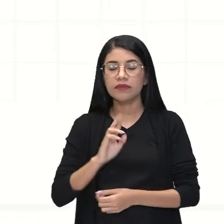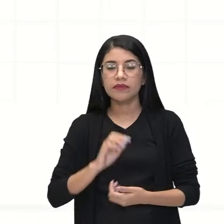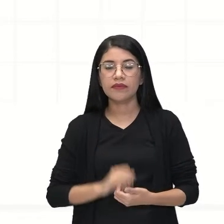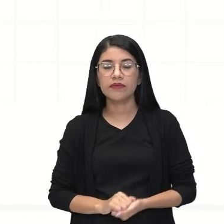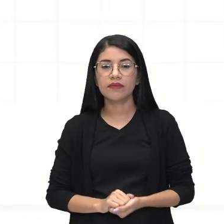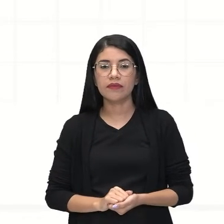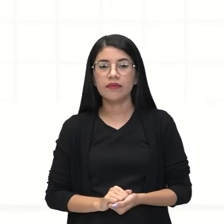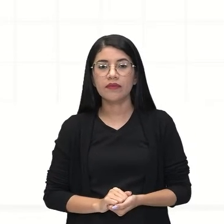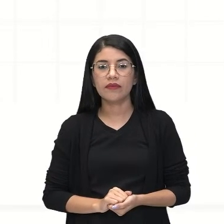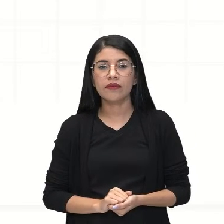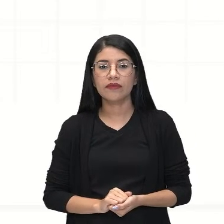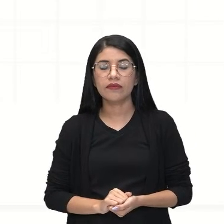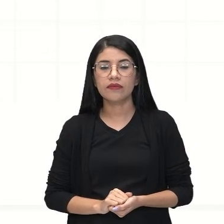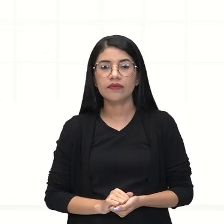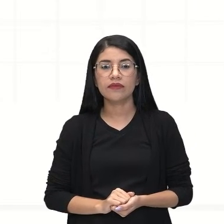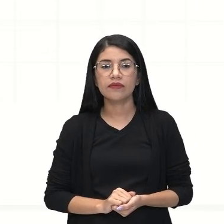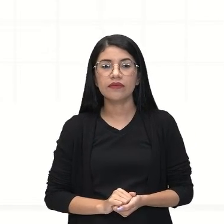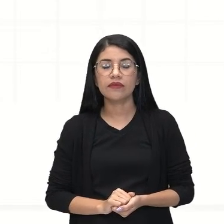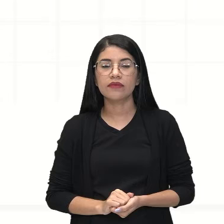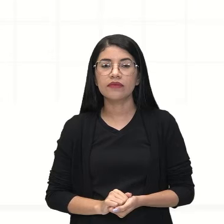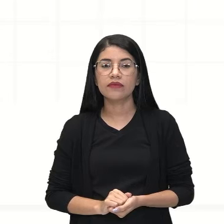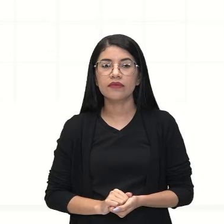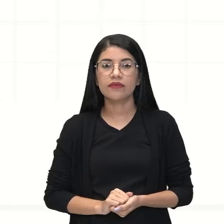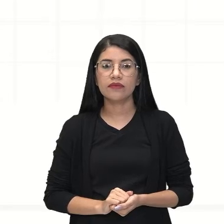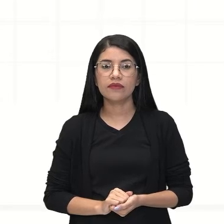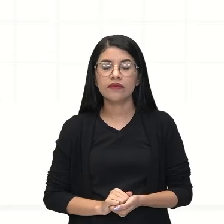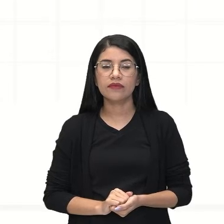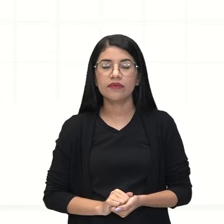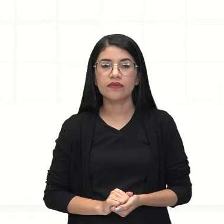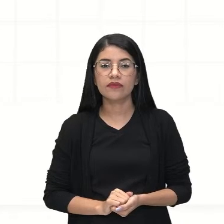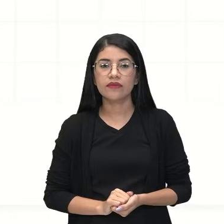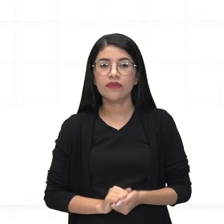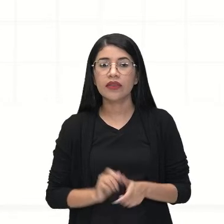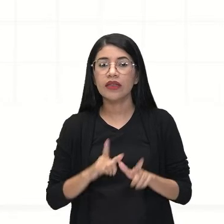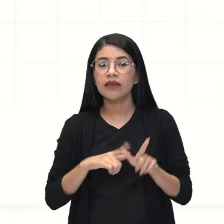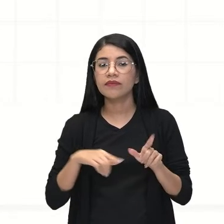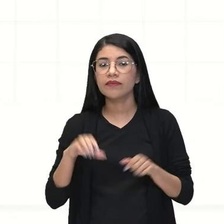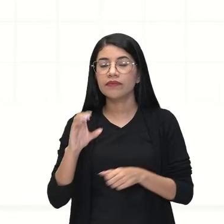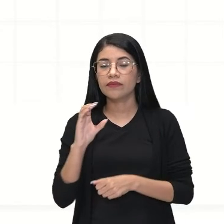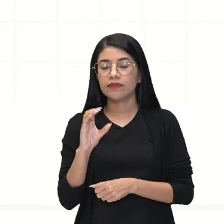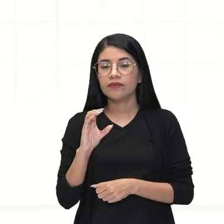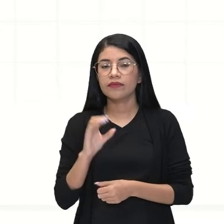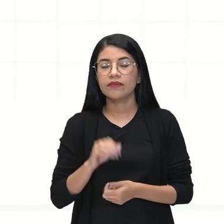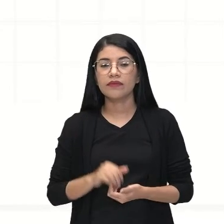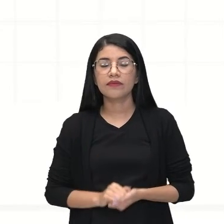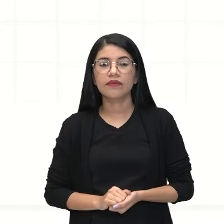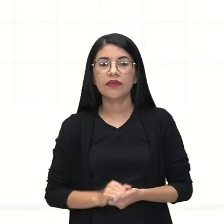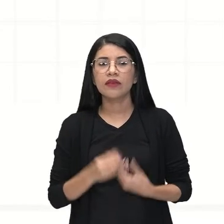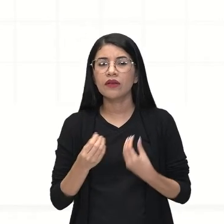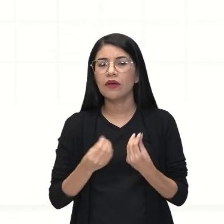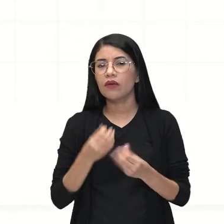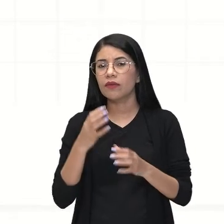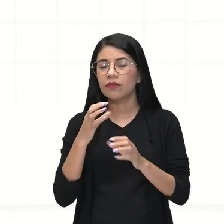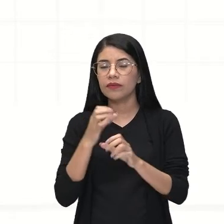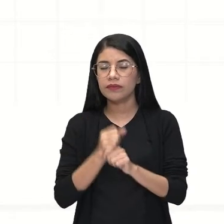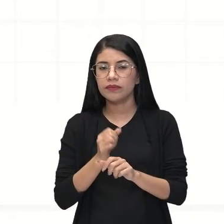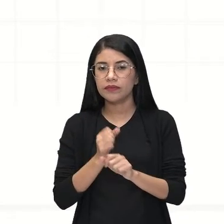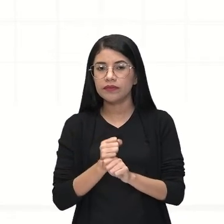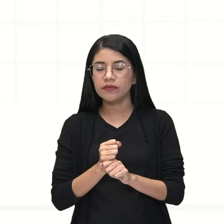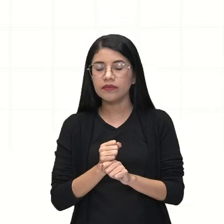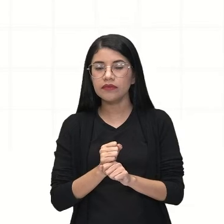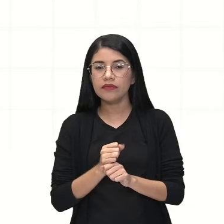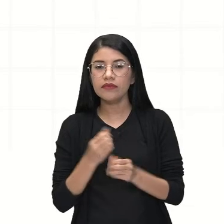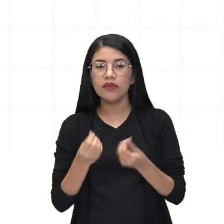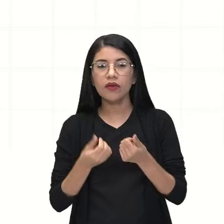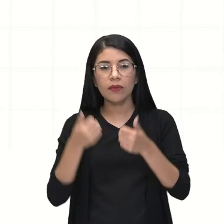e calcular a mediana, certo? E a letra C? Como ficaria a letra C, né?